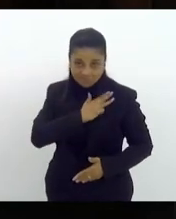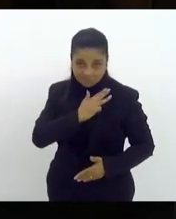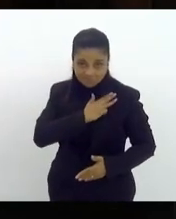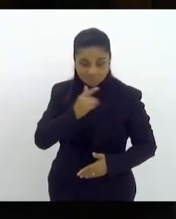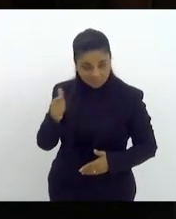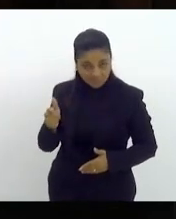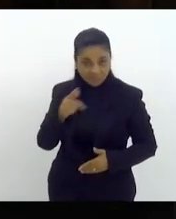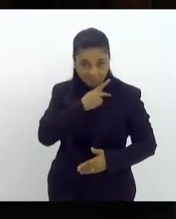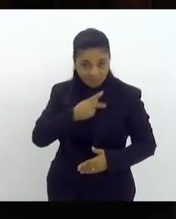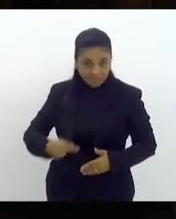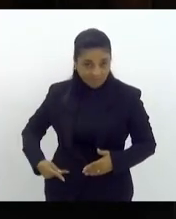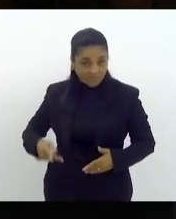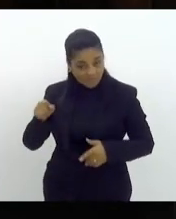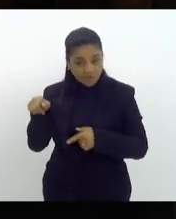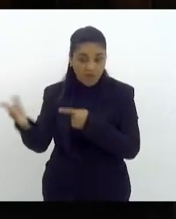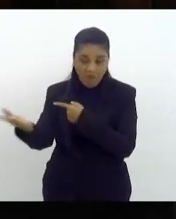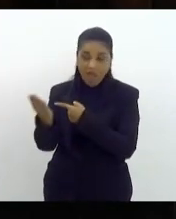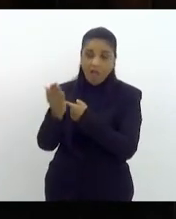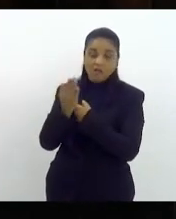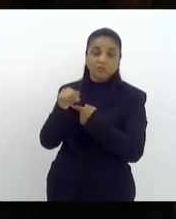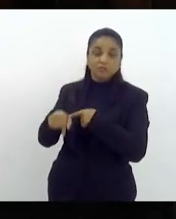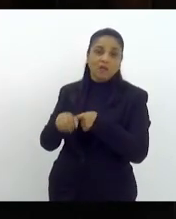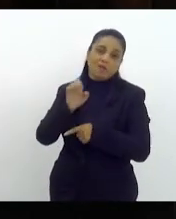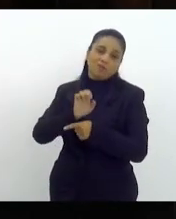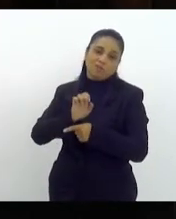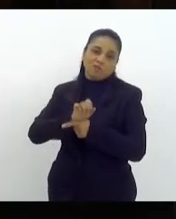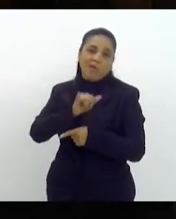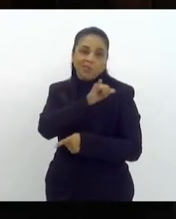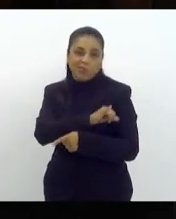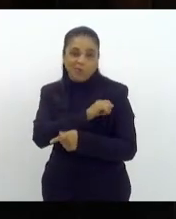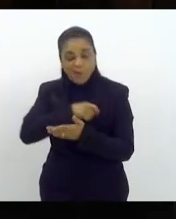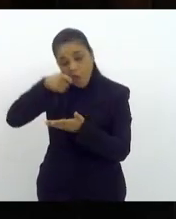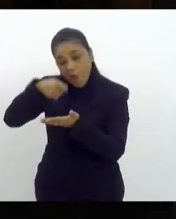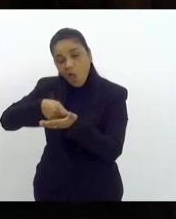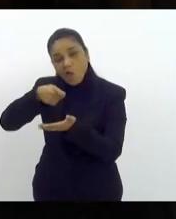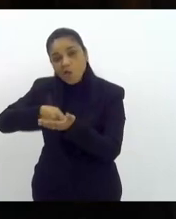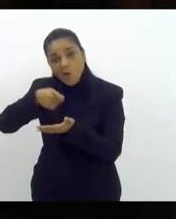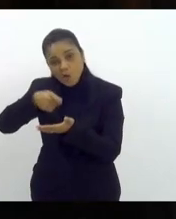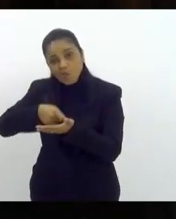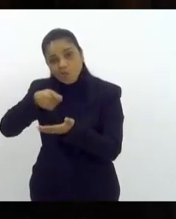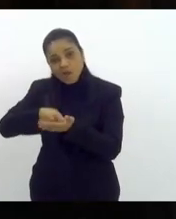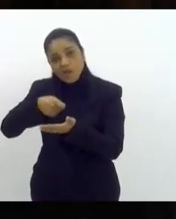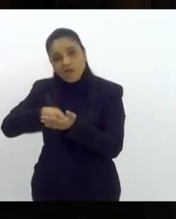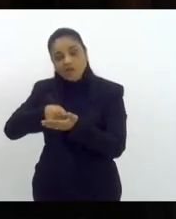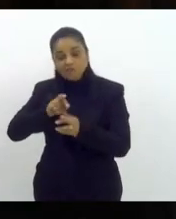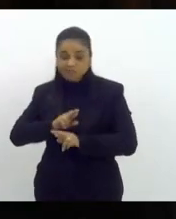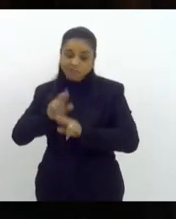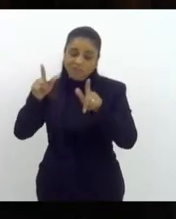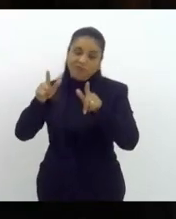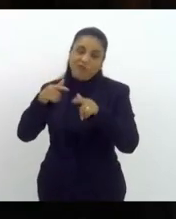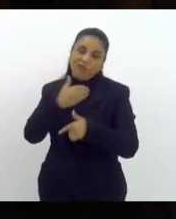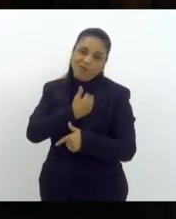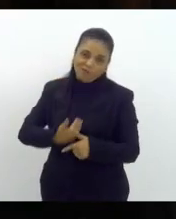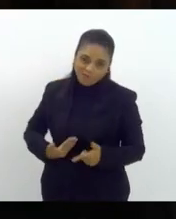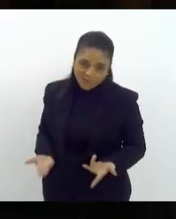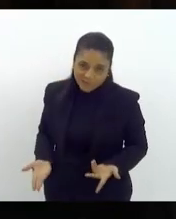que vocês mesmo nos ajudarem a cobrar um diferente governo